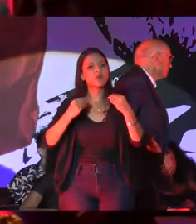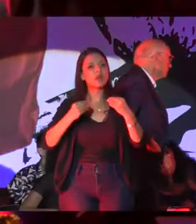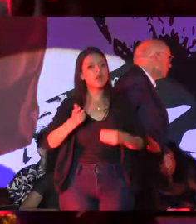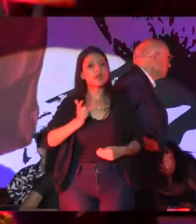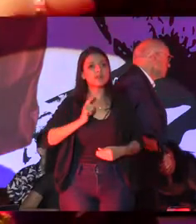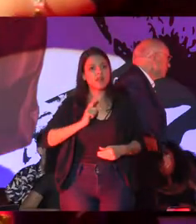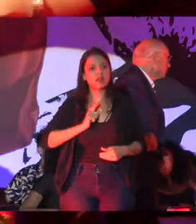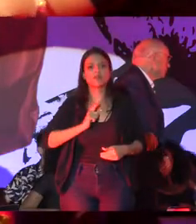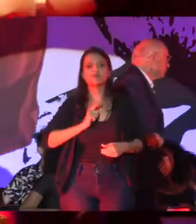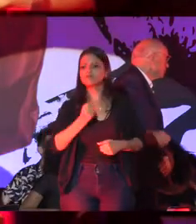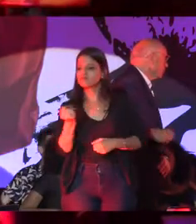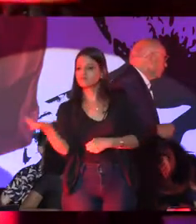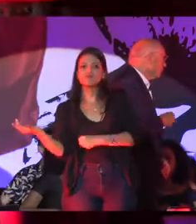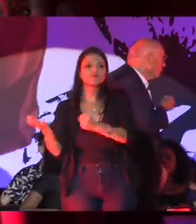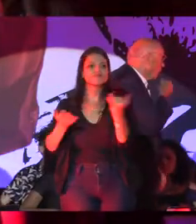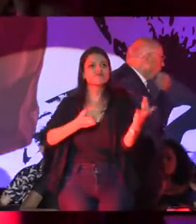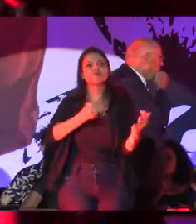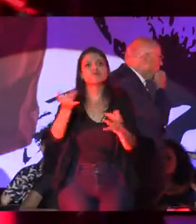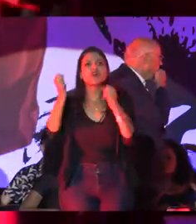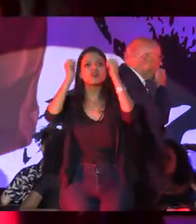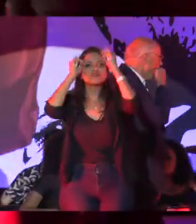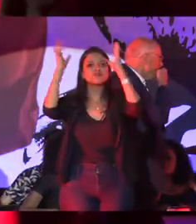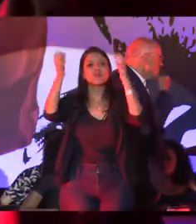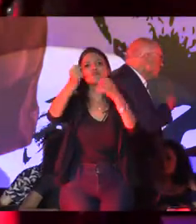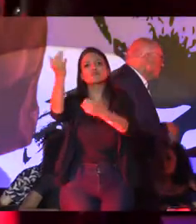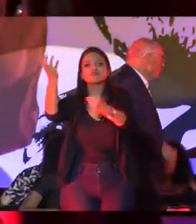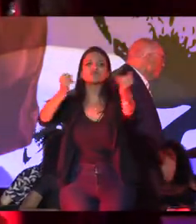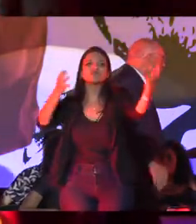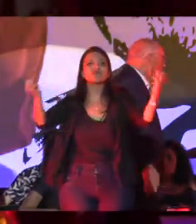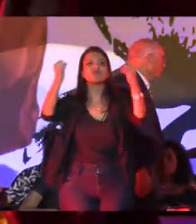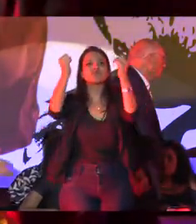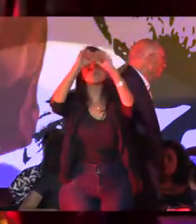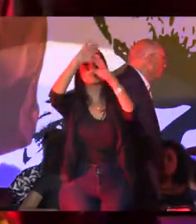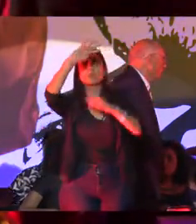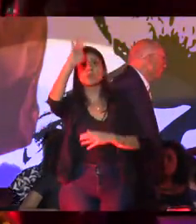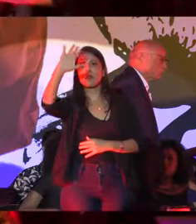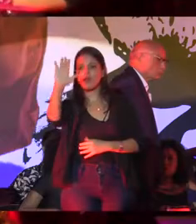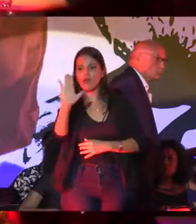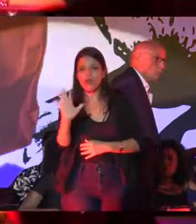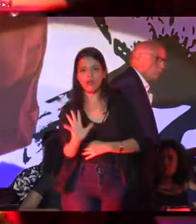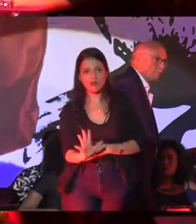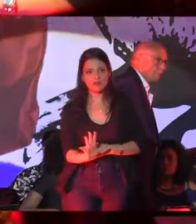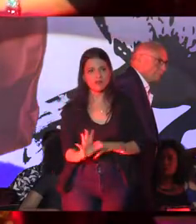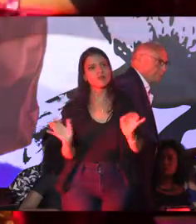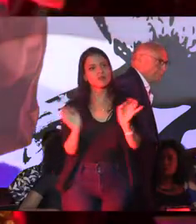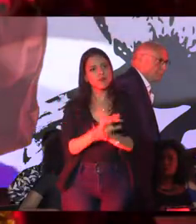desencontrada multiplicação dos sonhos que desatamos. Pedro Tierra,